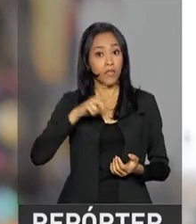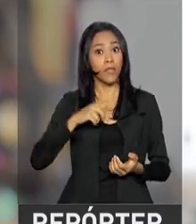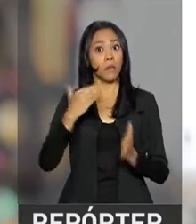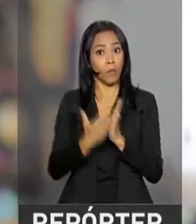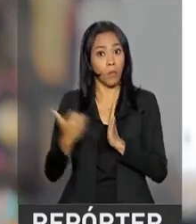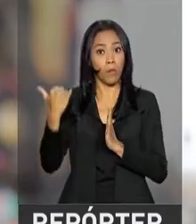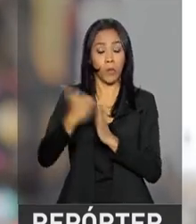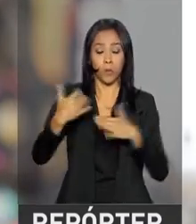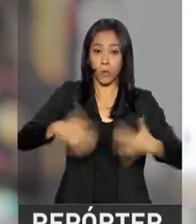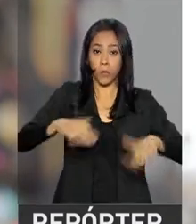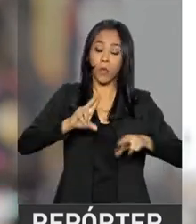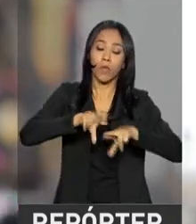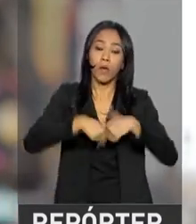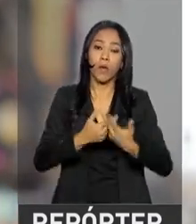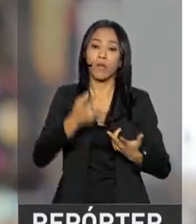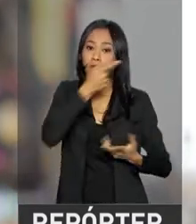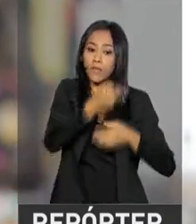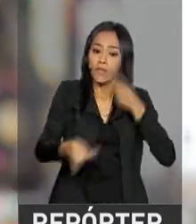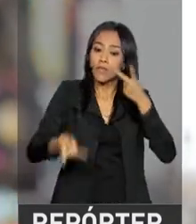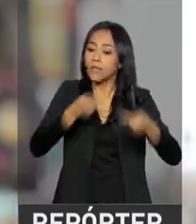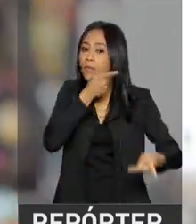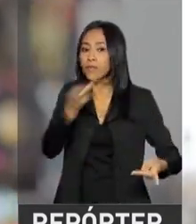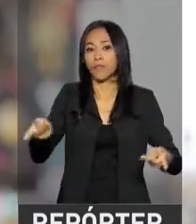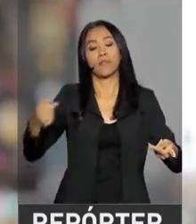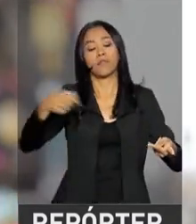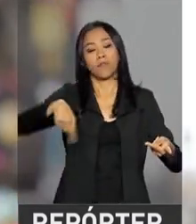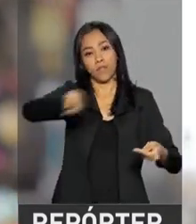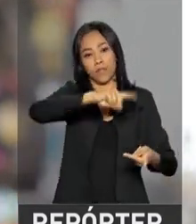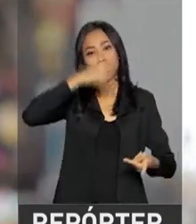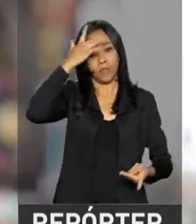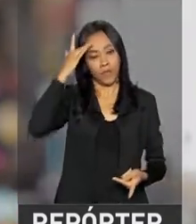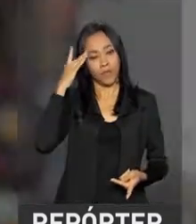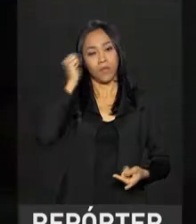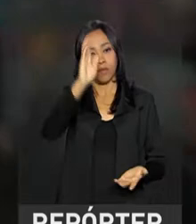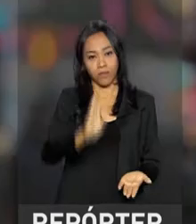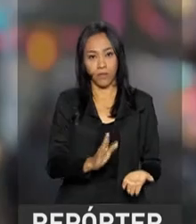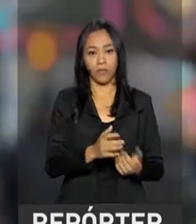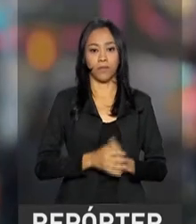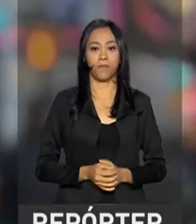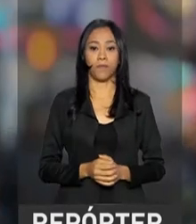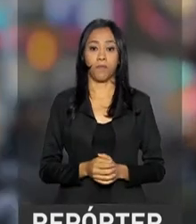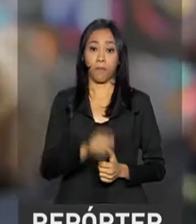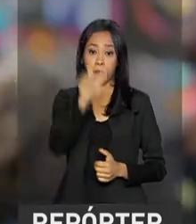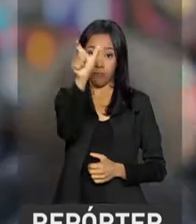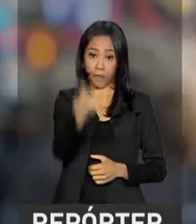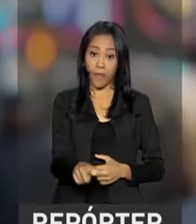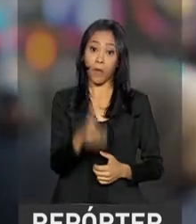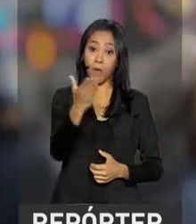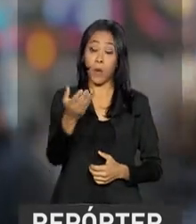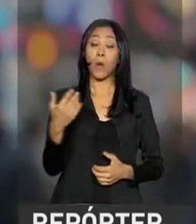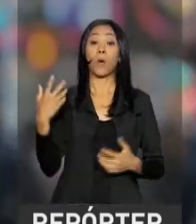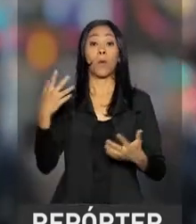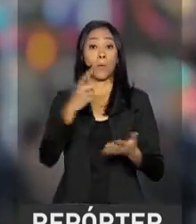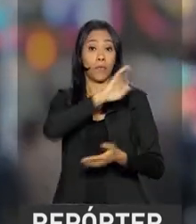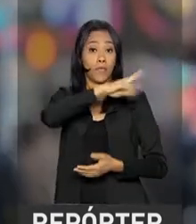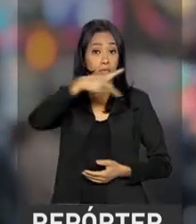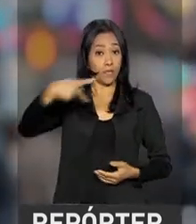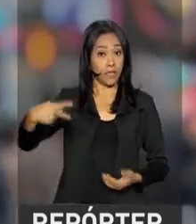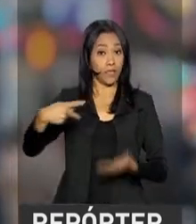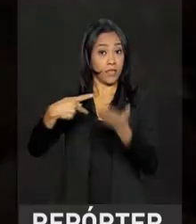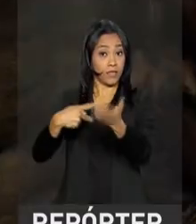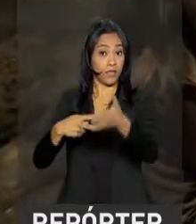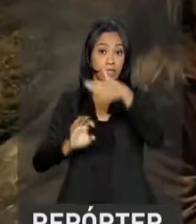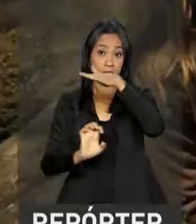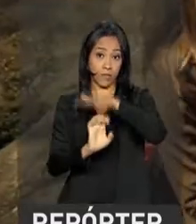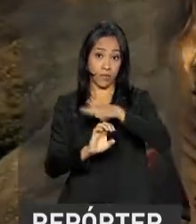com as visitações dois turistas desses países no nosso brasil o presidente da embratur vinícius lamares diz que